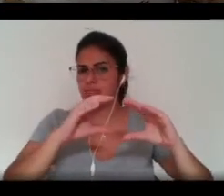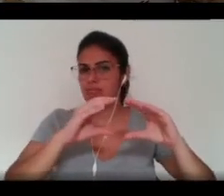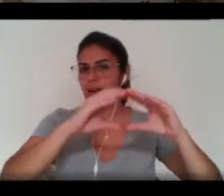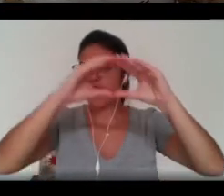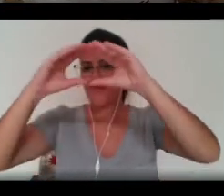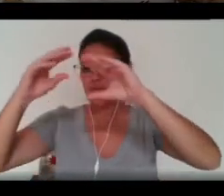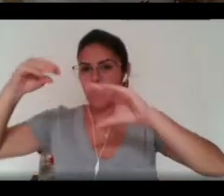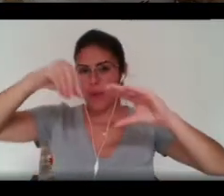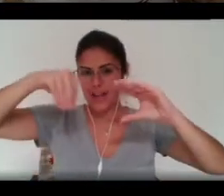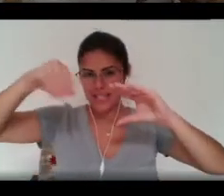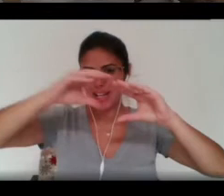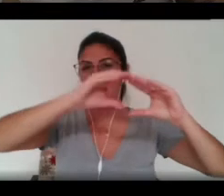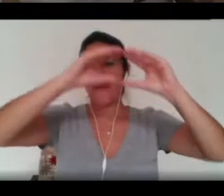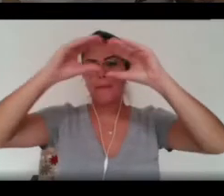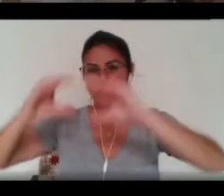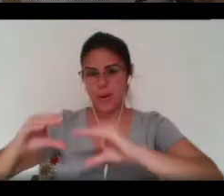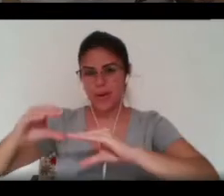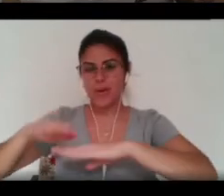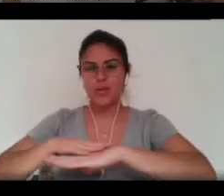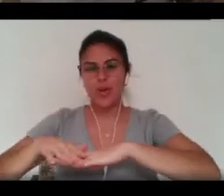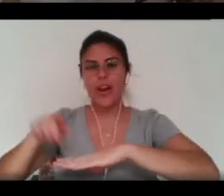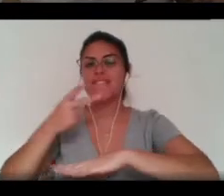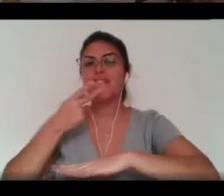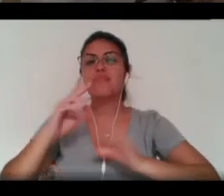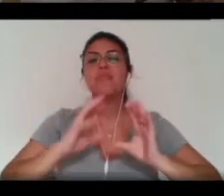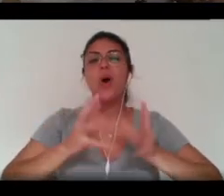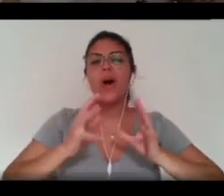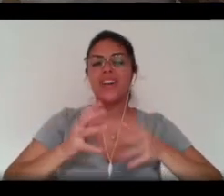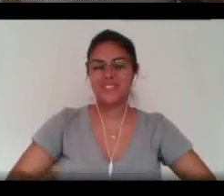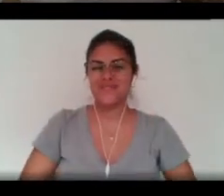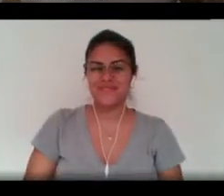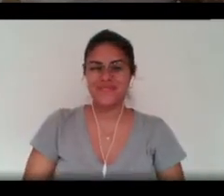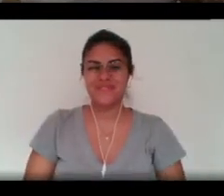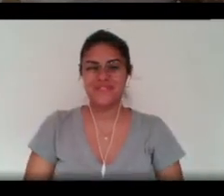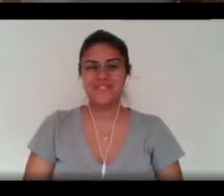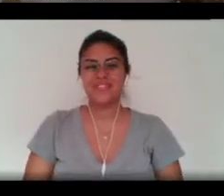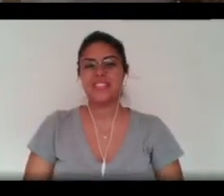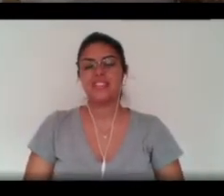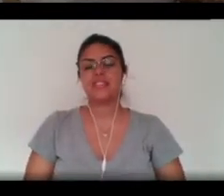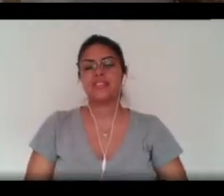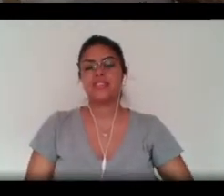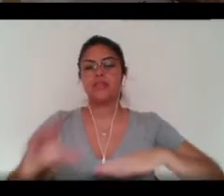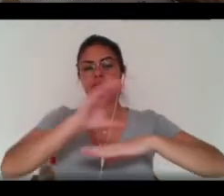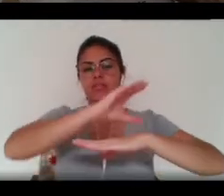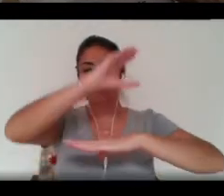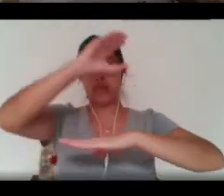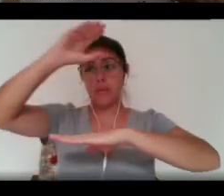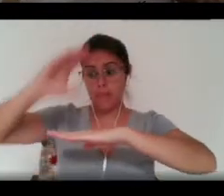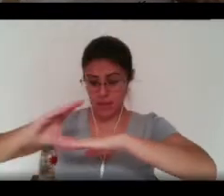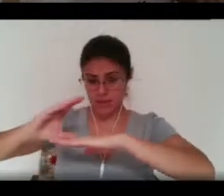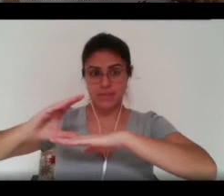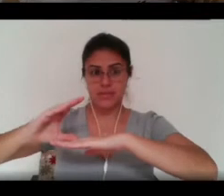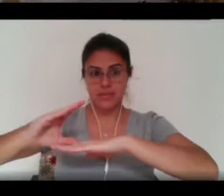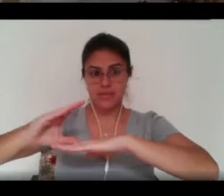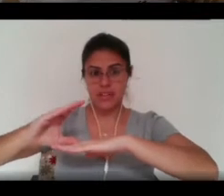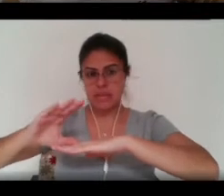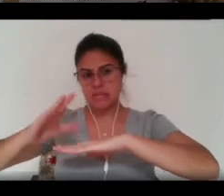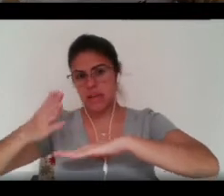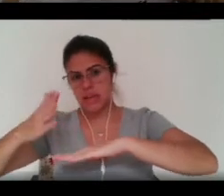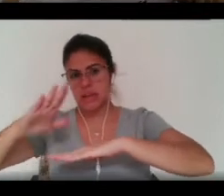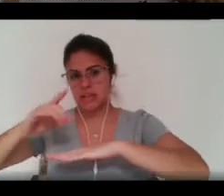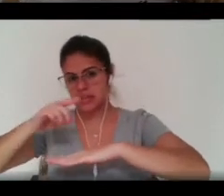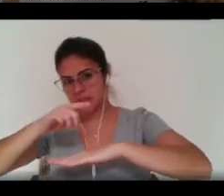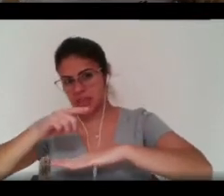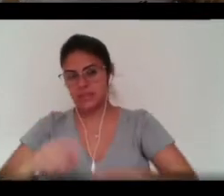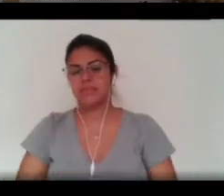a bola chega ao solo. Então, na verdade, isso aqui é um pouquinho mais para cá, né? 3,41 segundos vai estar mais para cá. Então, você vai ter que fazer